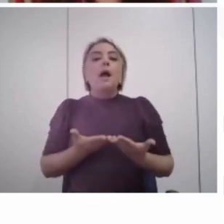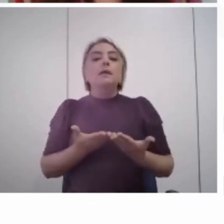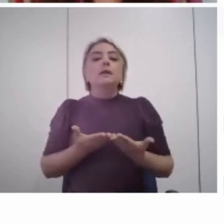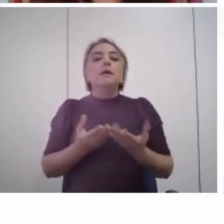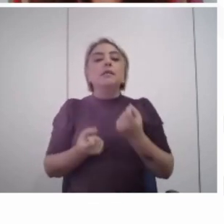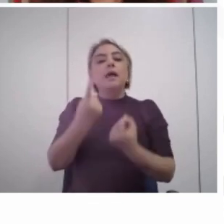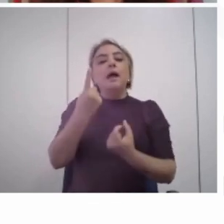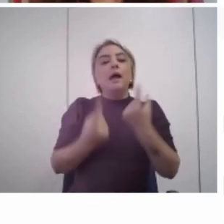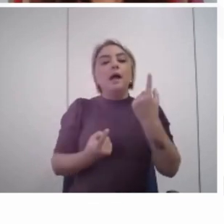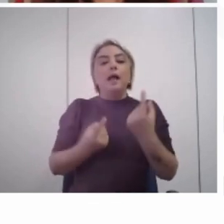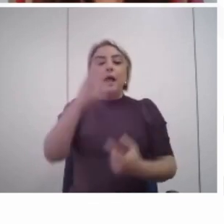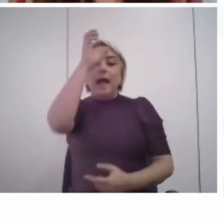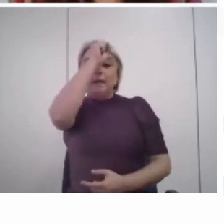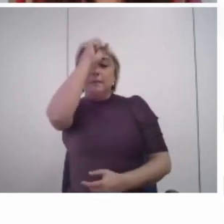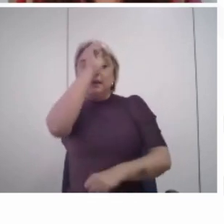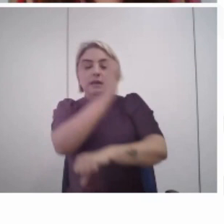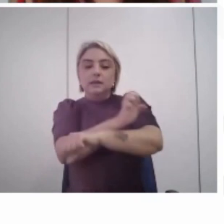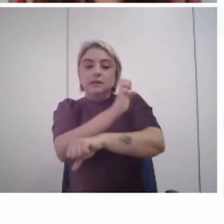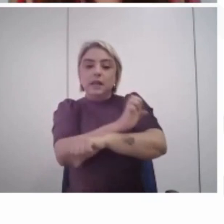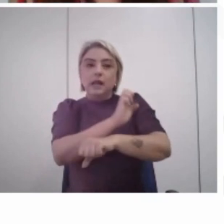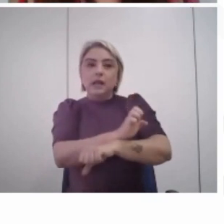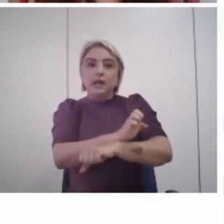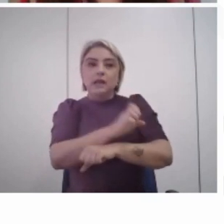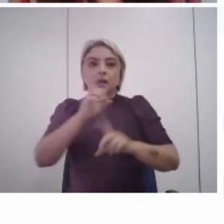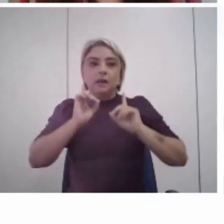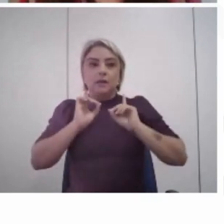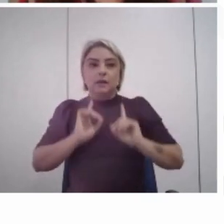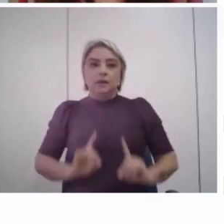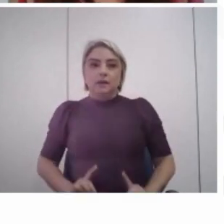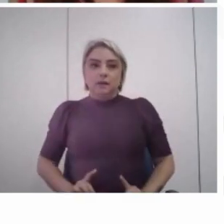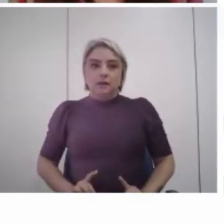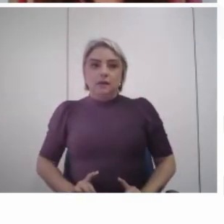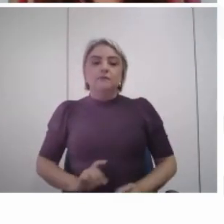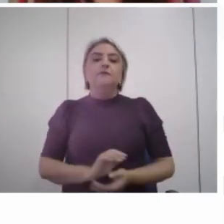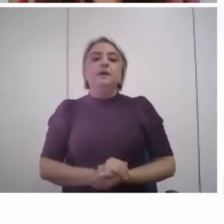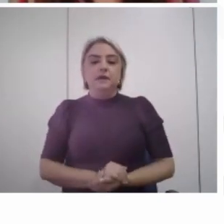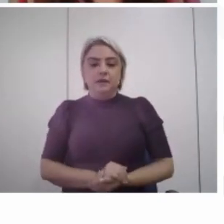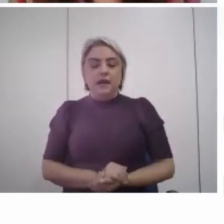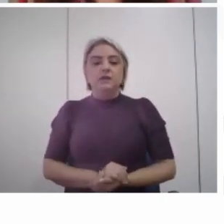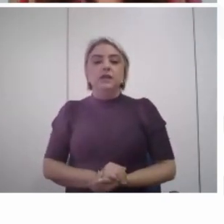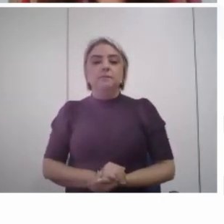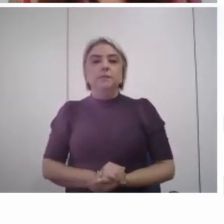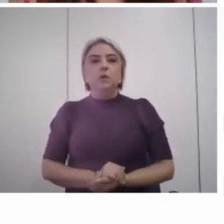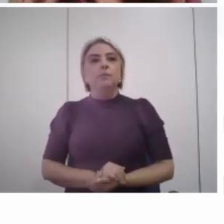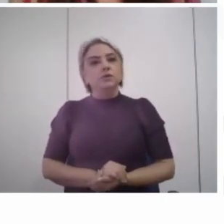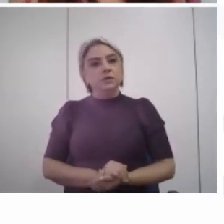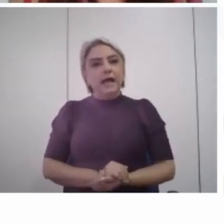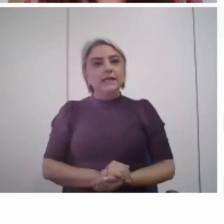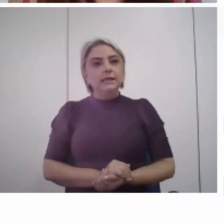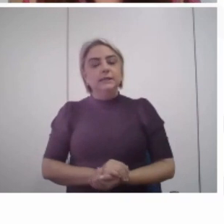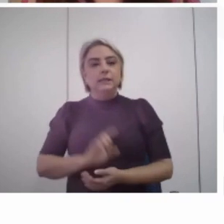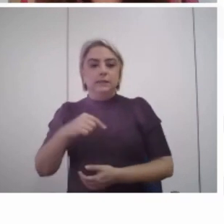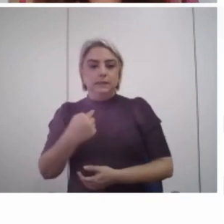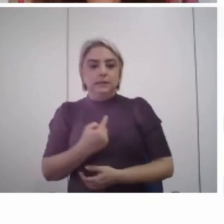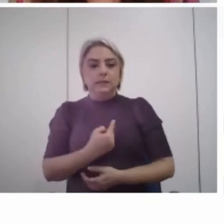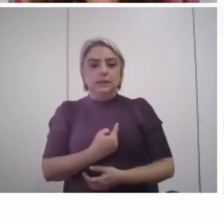O aprendiz com deficiência, ele ocupa somente a cota de aprendizagem durante o contrato dele. Ele não ocupa as duas